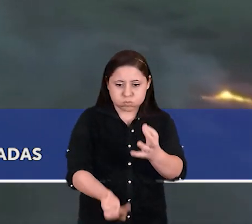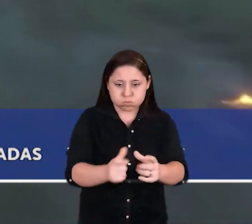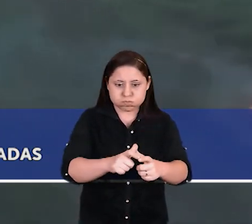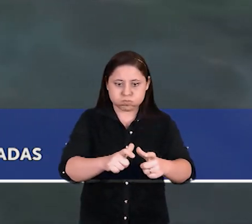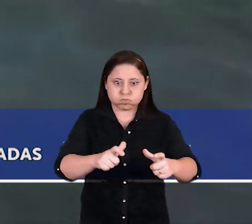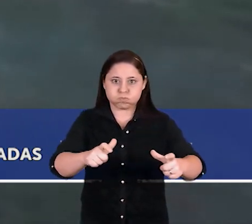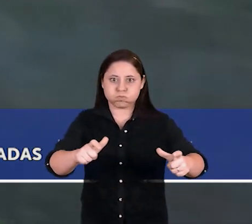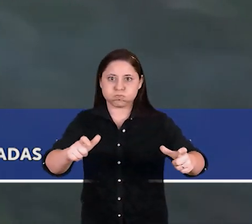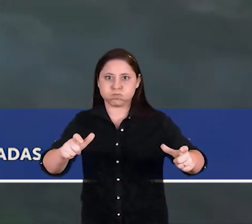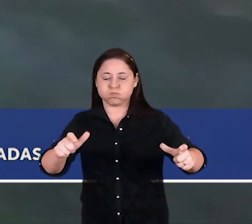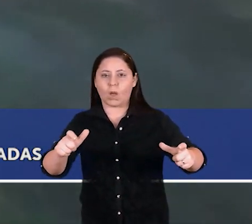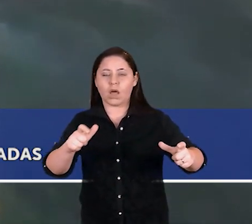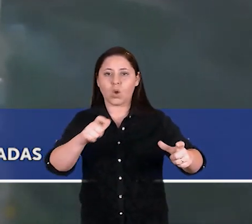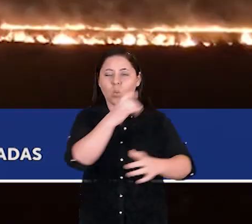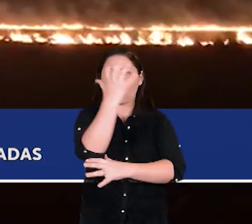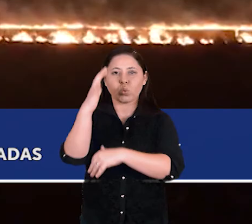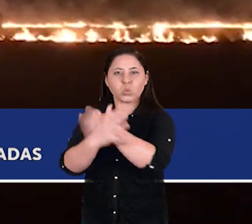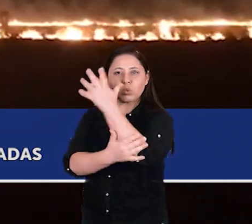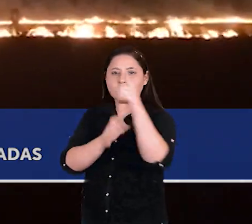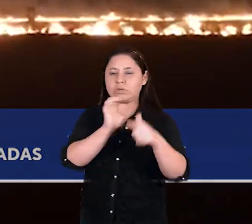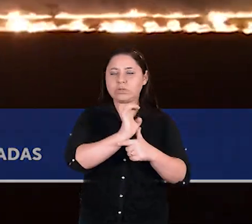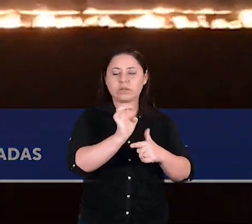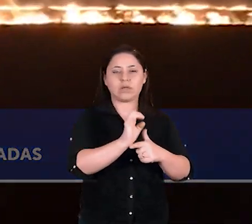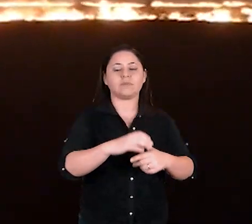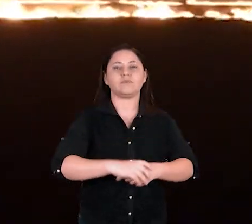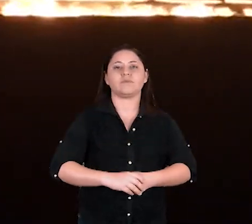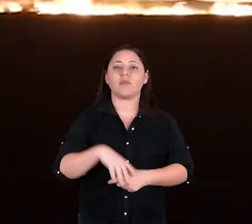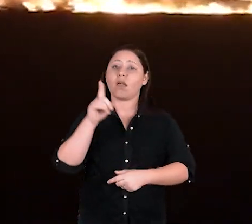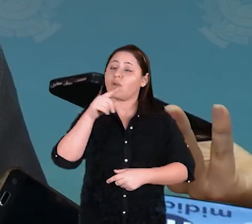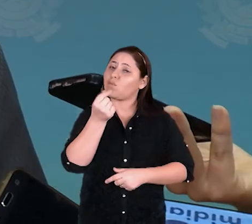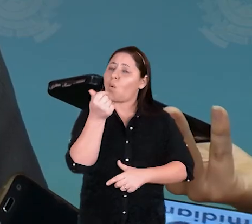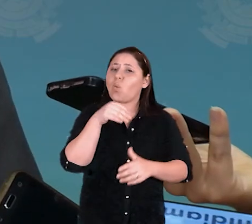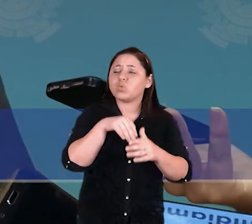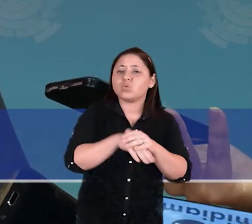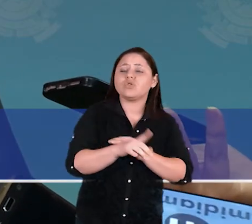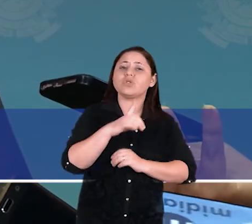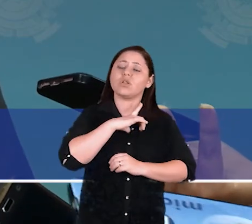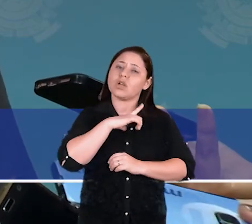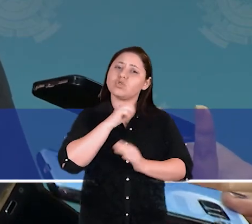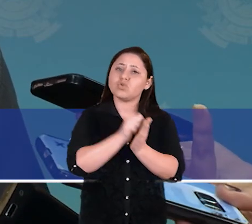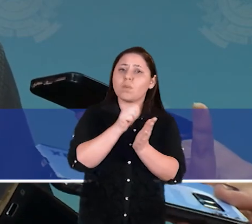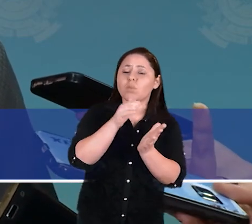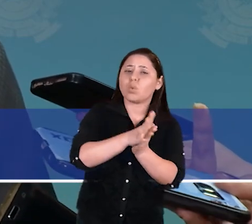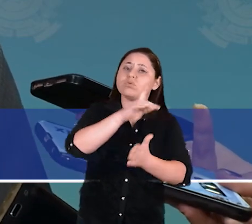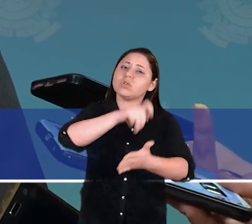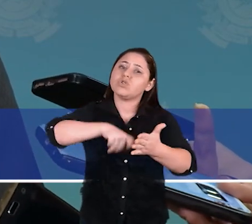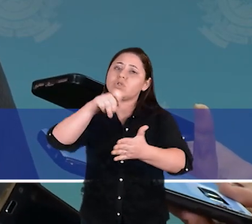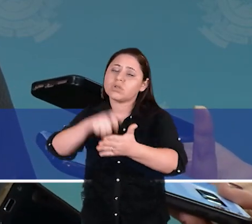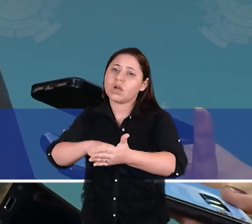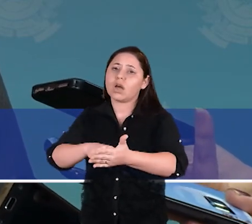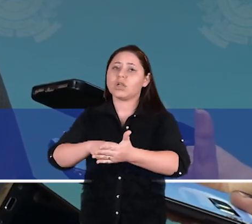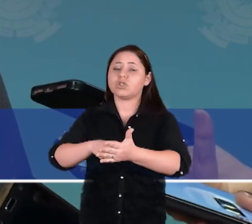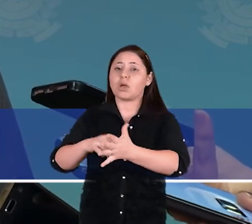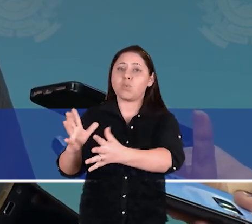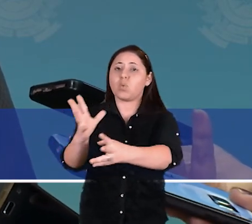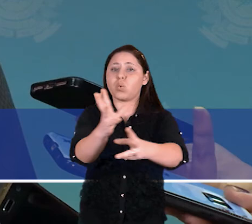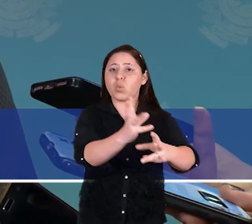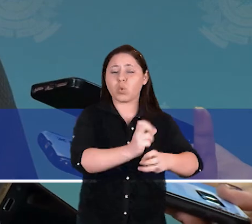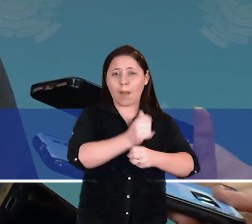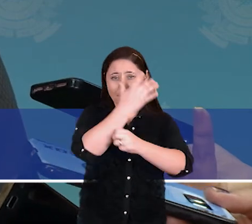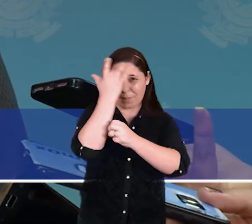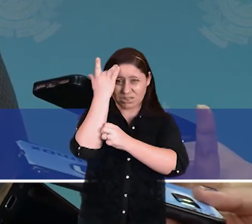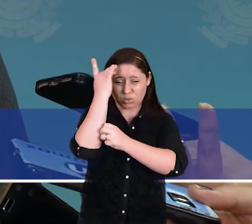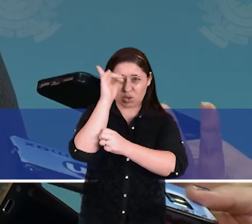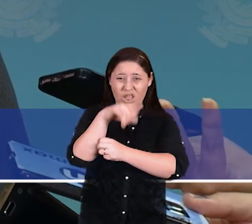por incêndios de grandes proporções nos biomas do estado. Um fundo que já existe de multa, de taxas cobrada